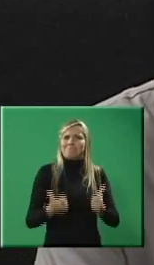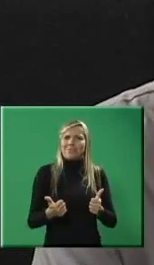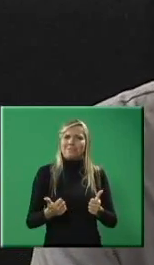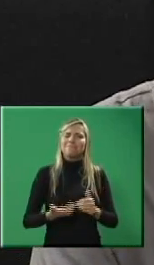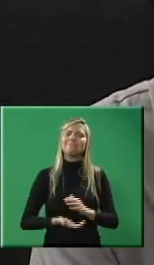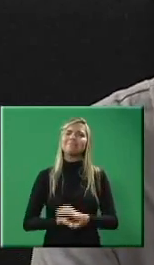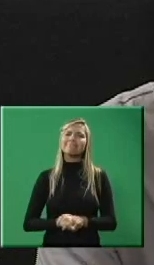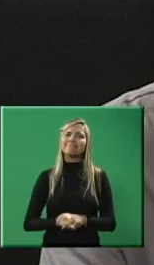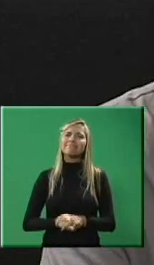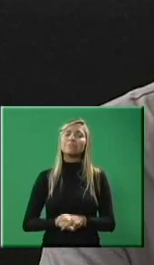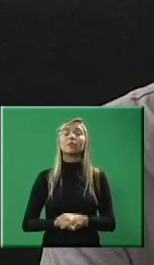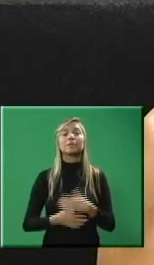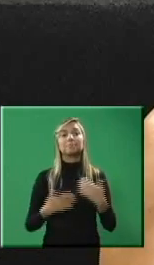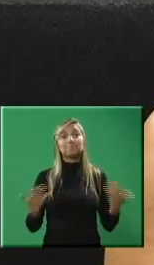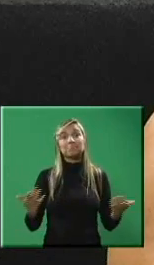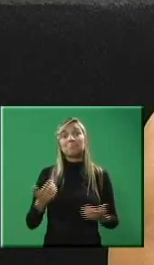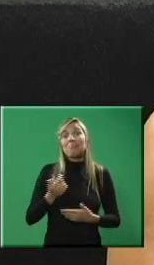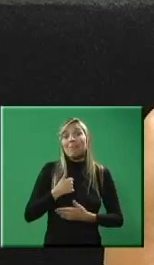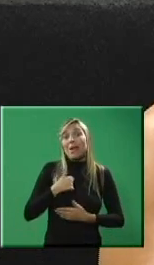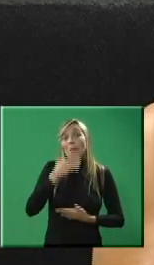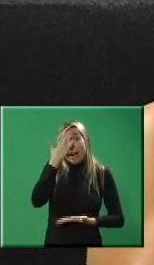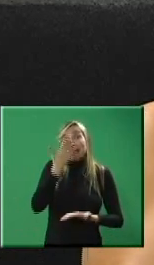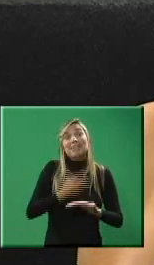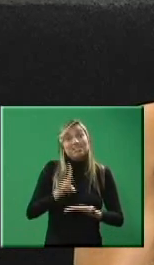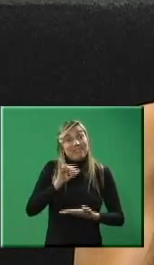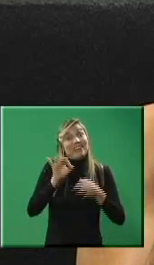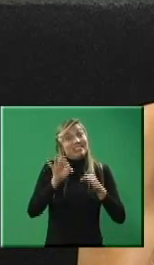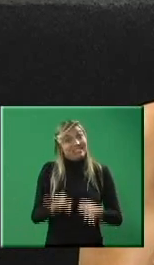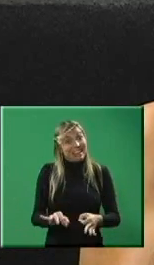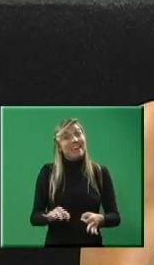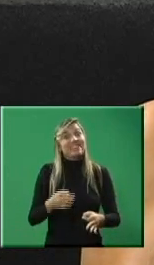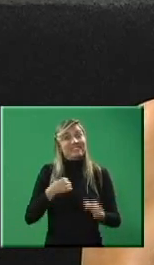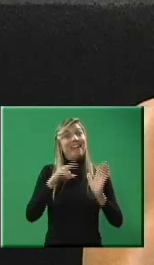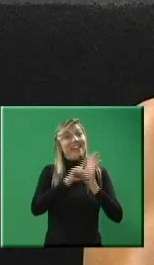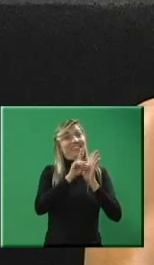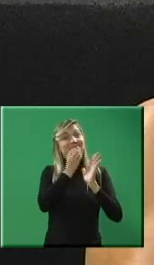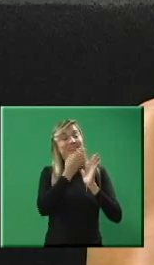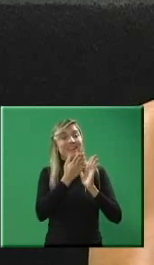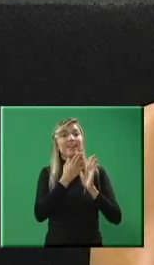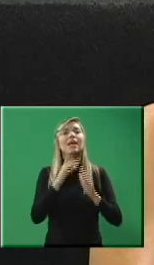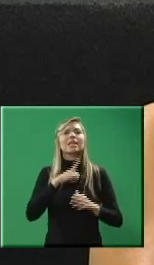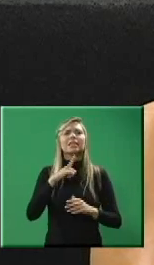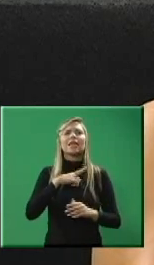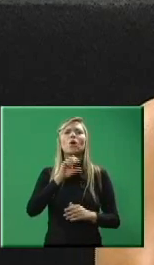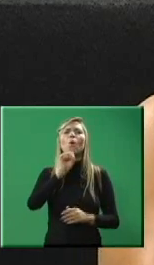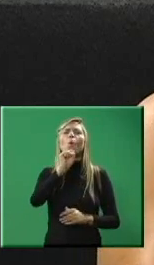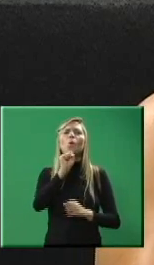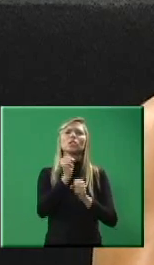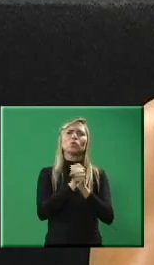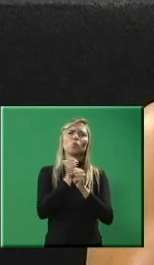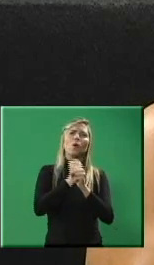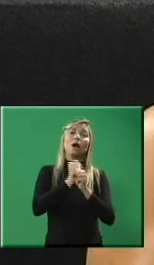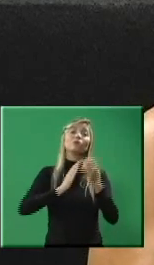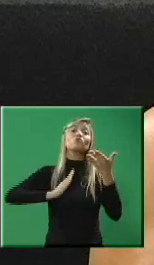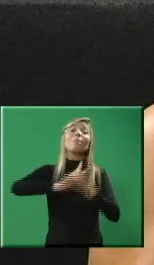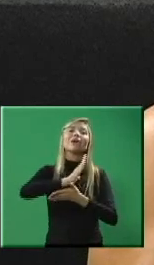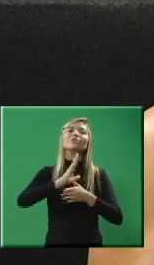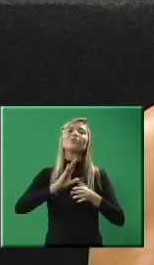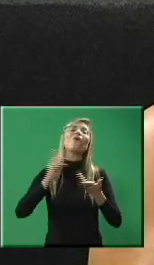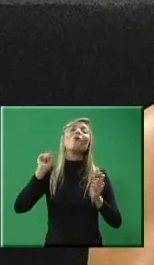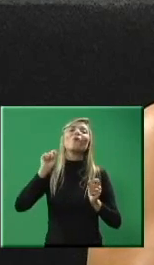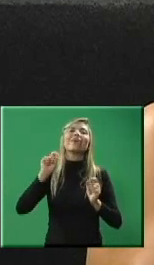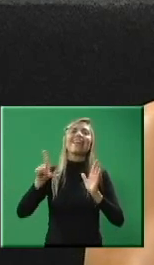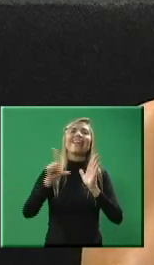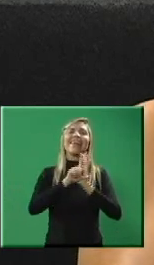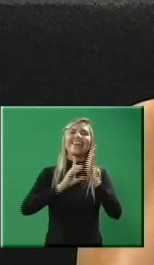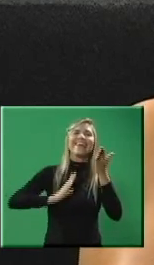a esse público? Olha, eu sou otimista com relação às políticas públicas, porque, na verdade, nós temos 8 anos que a